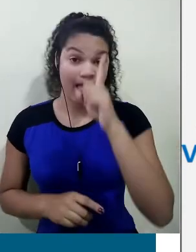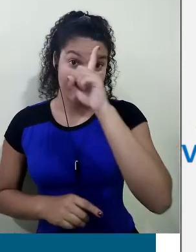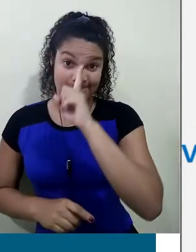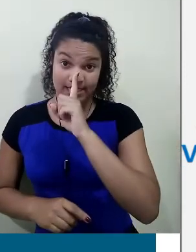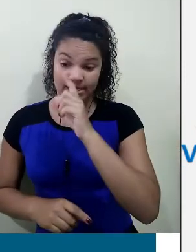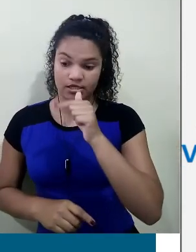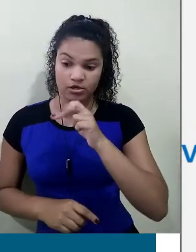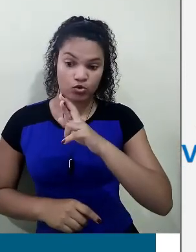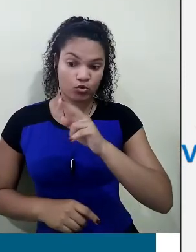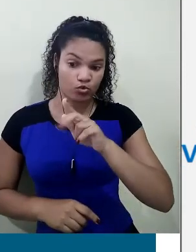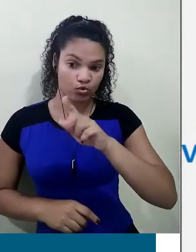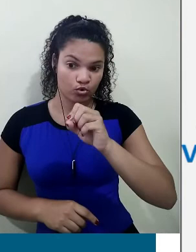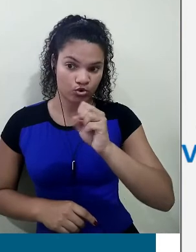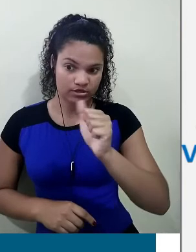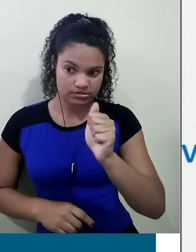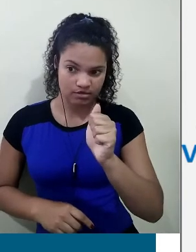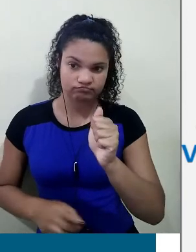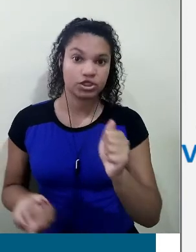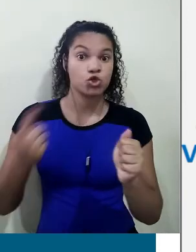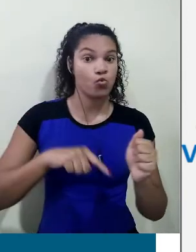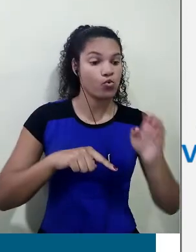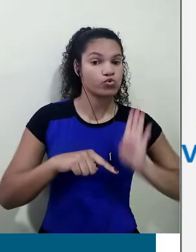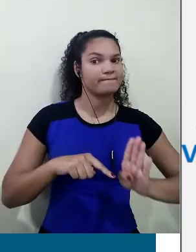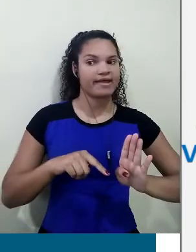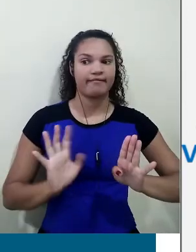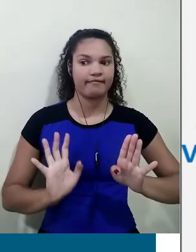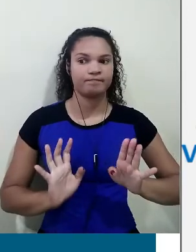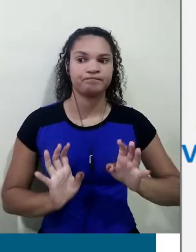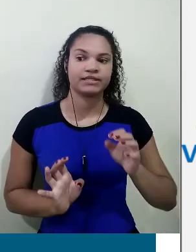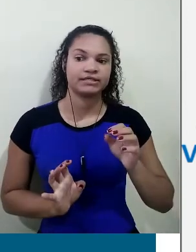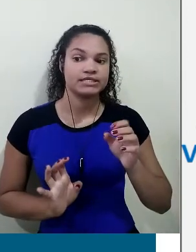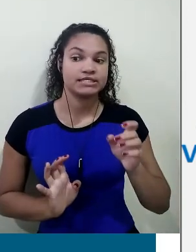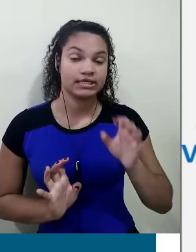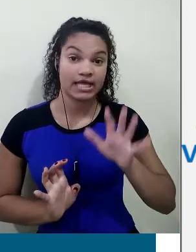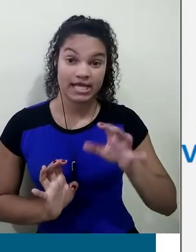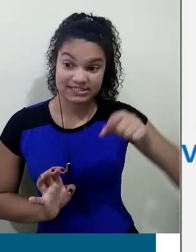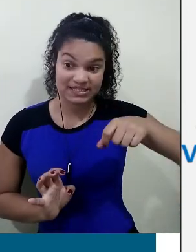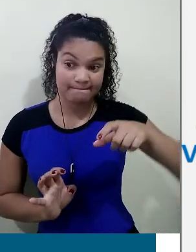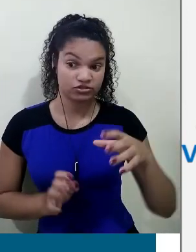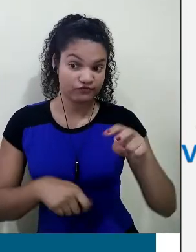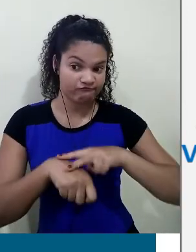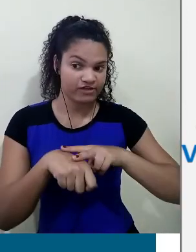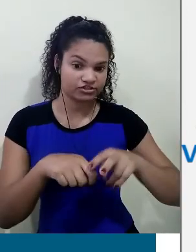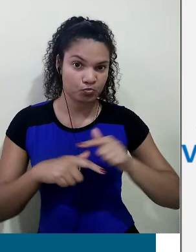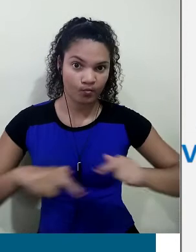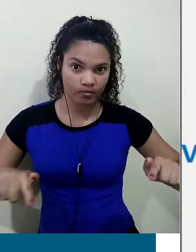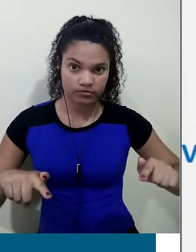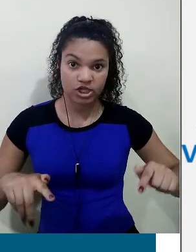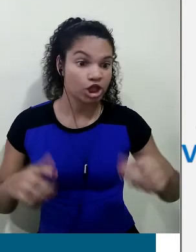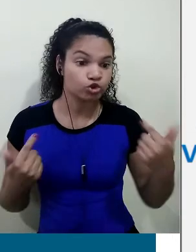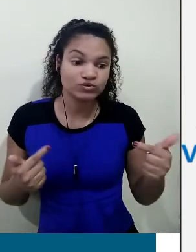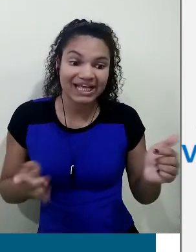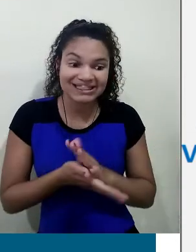com sementes amarelas rugosas, e B, casos de indivíduos com sementes verdes lisas. Como não existe intersecção entre esses dois subconjuntos,